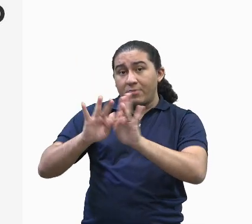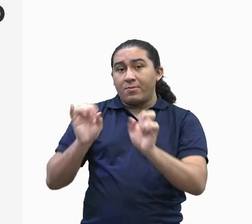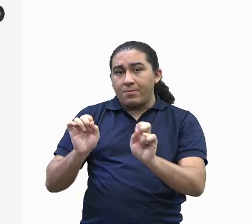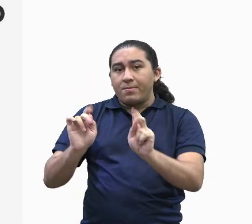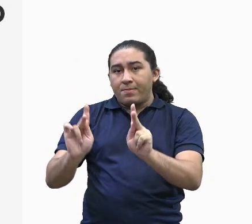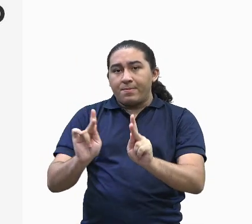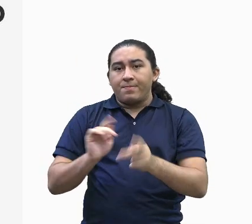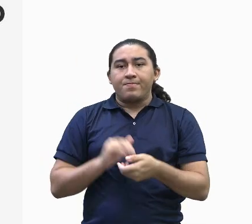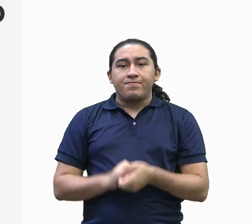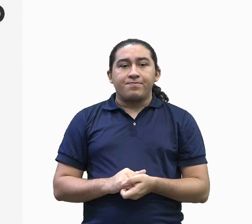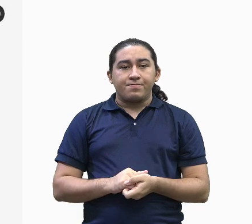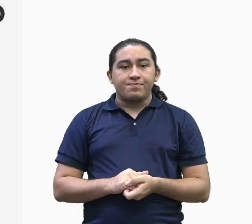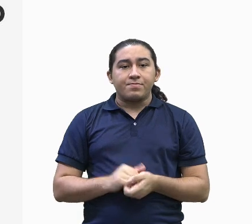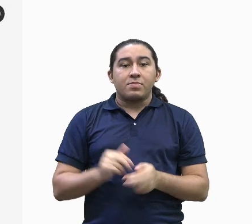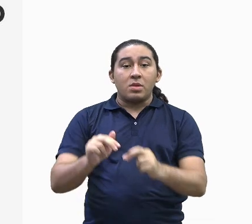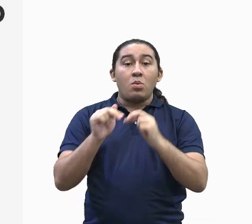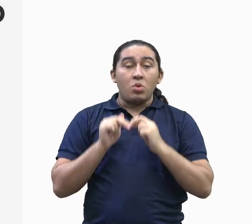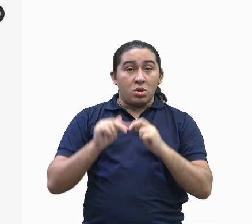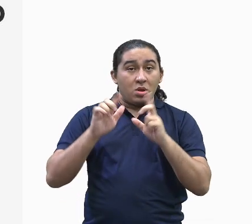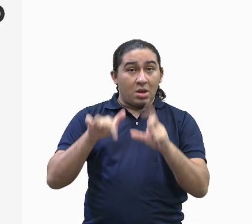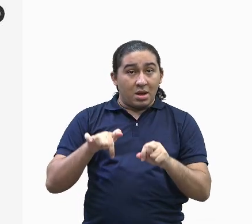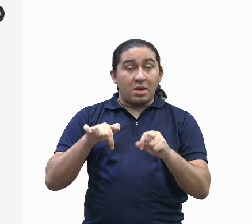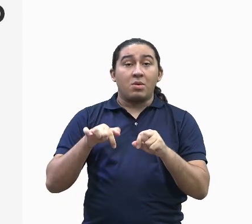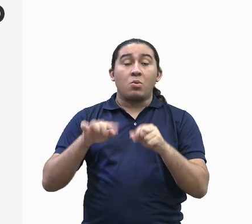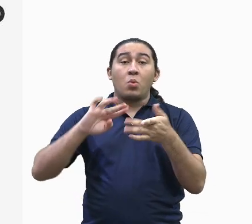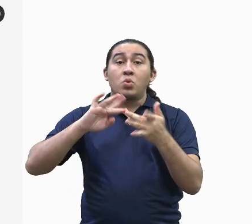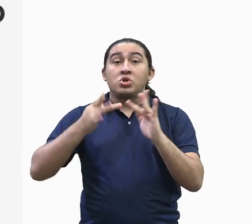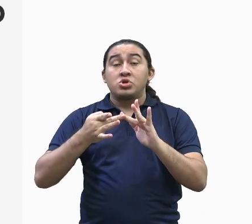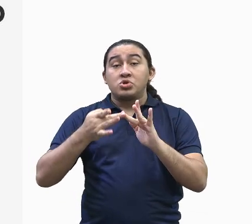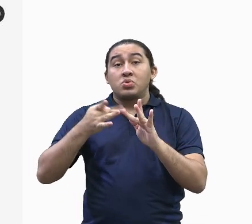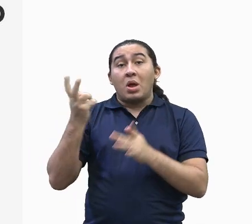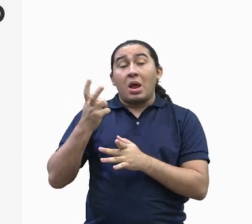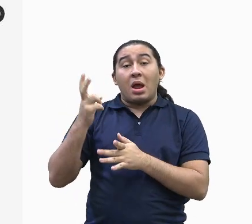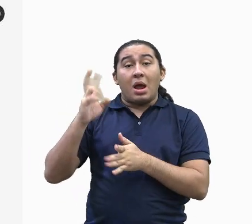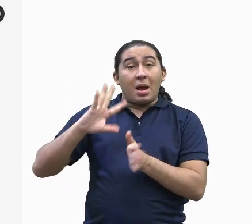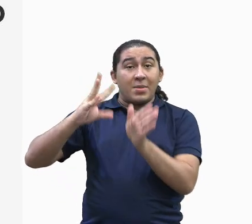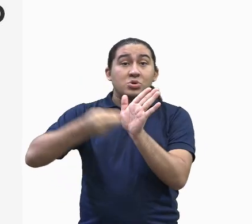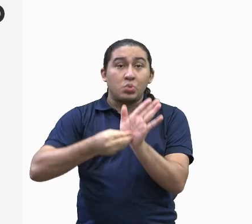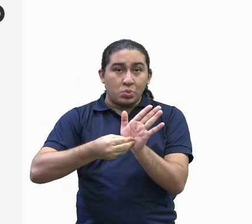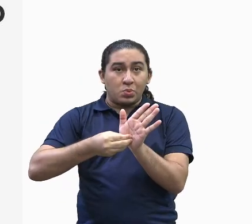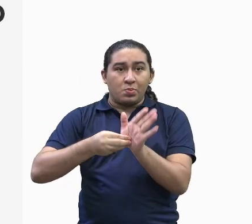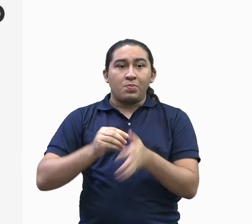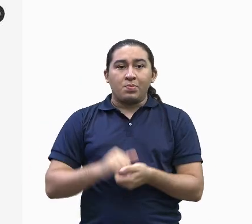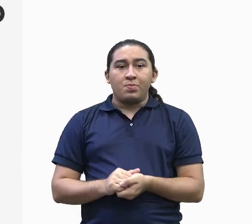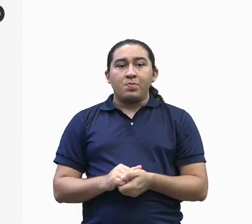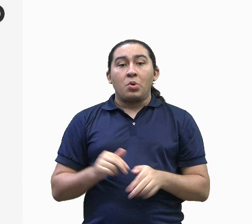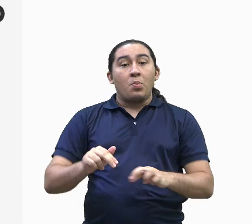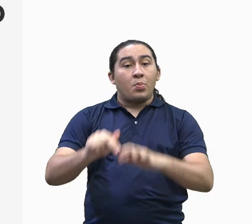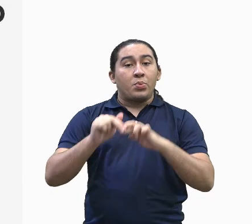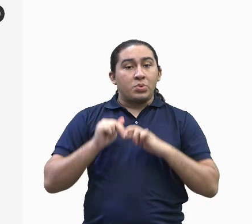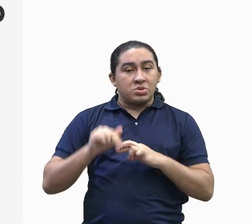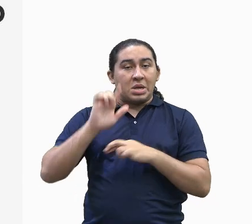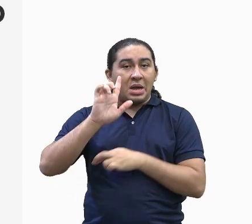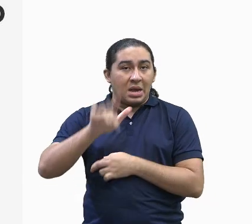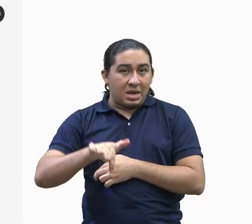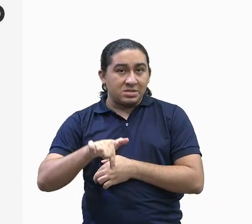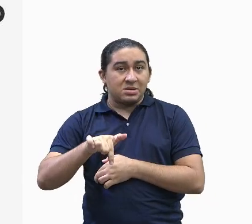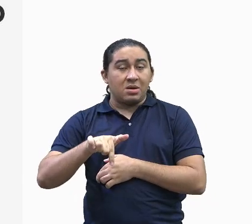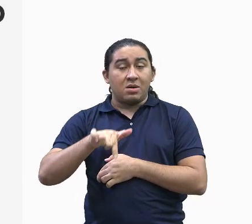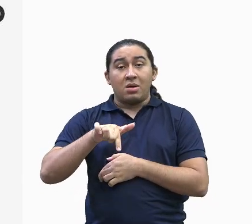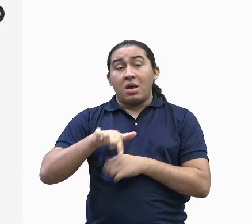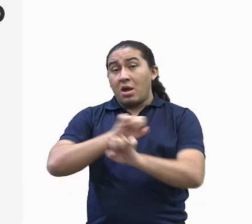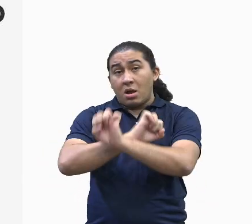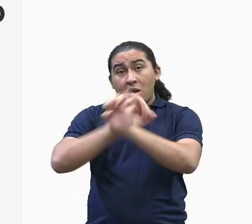para o contexto amazônico. Com isso, essa